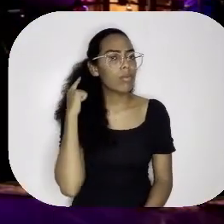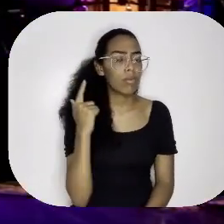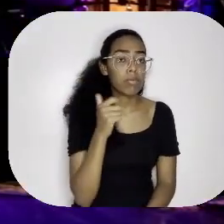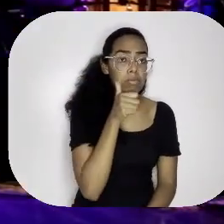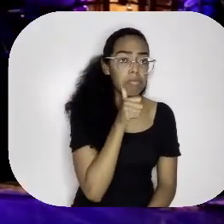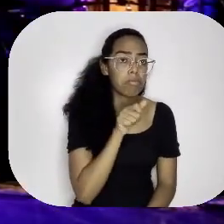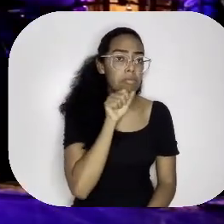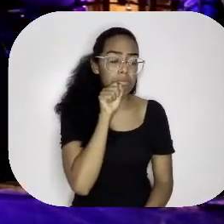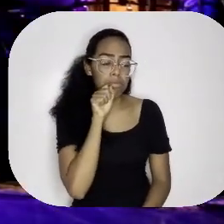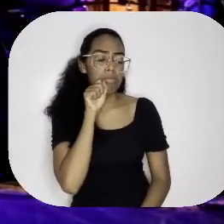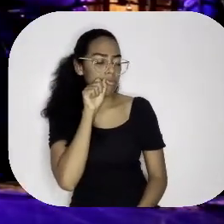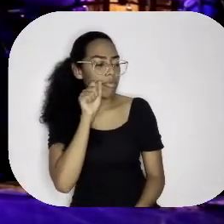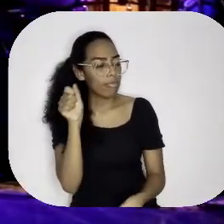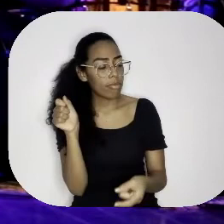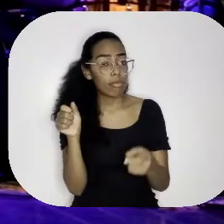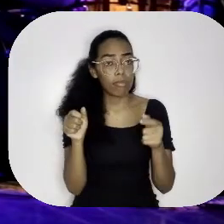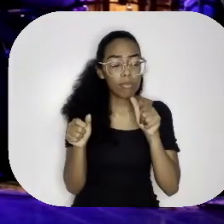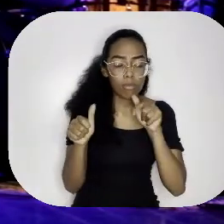para minha mãe Iemanjá